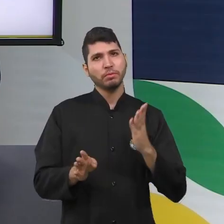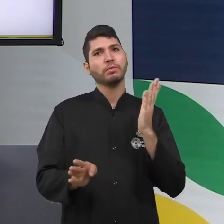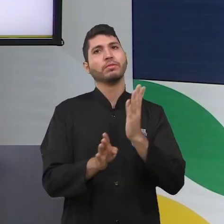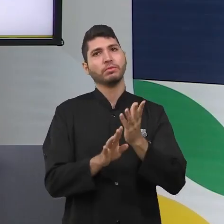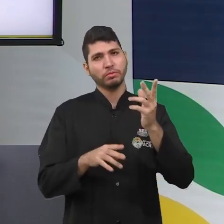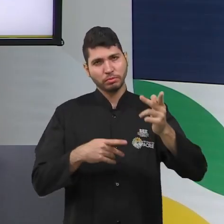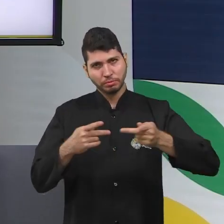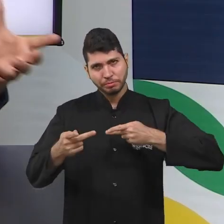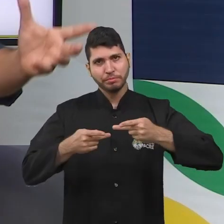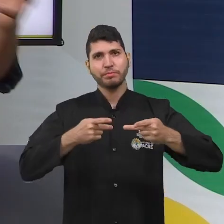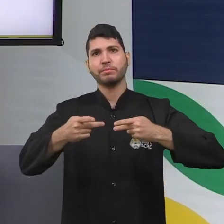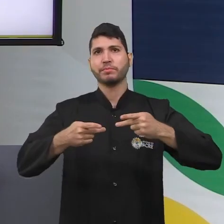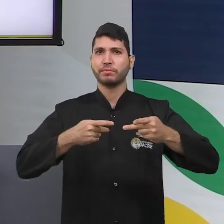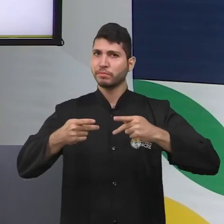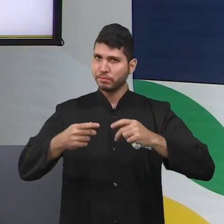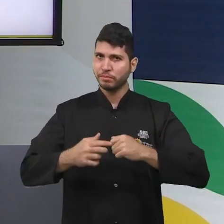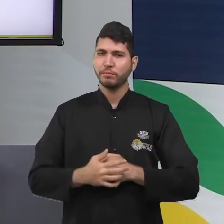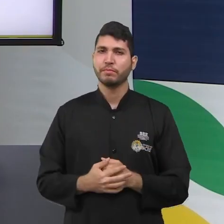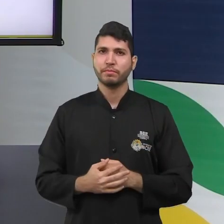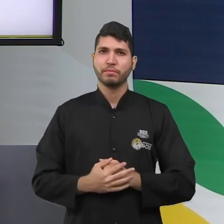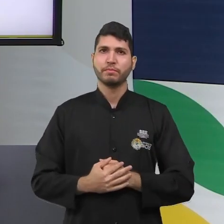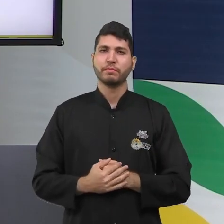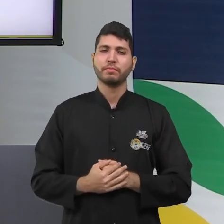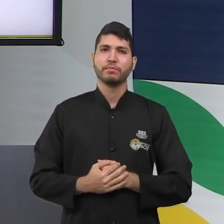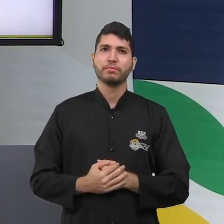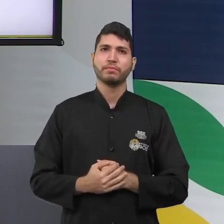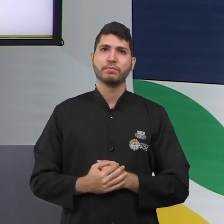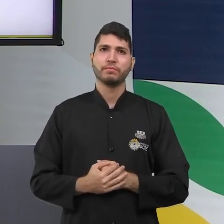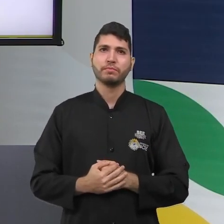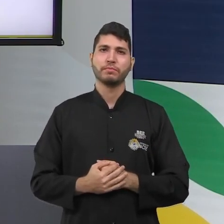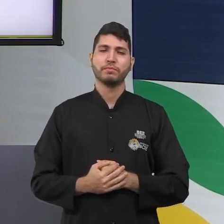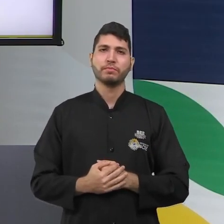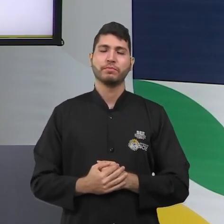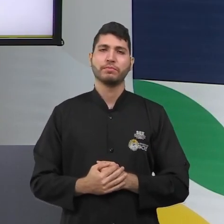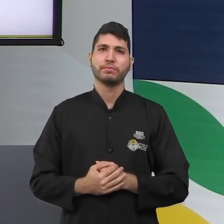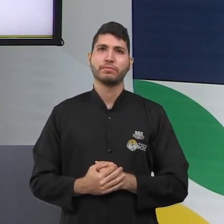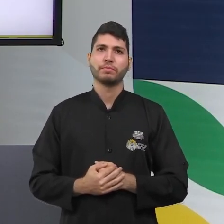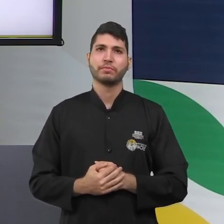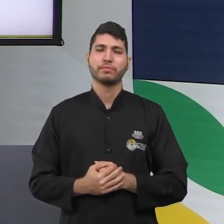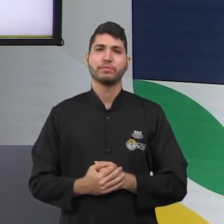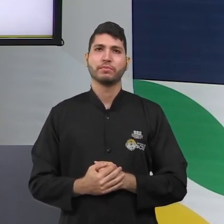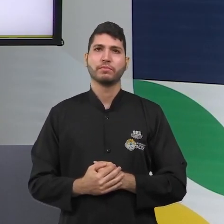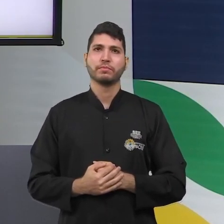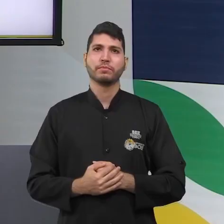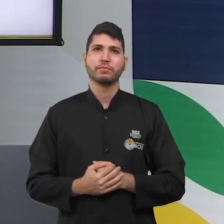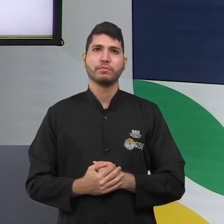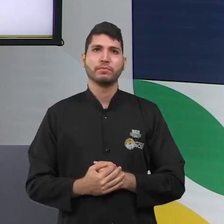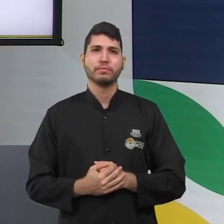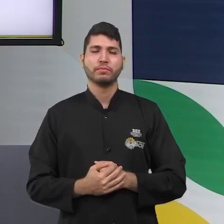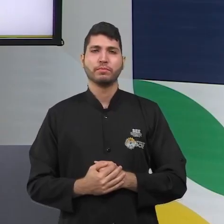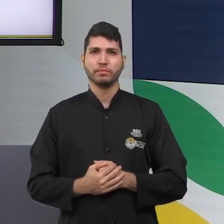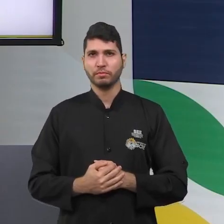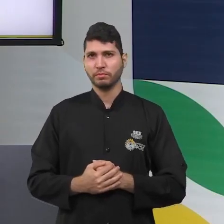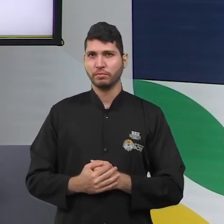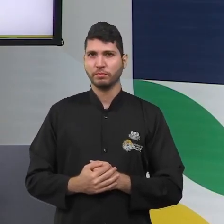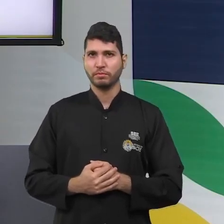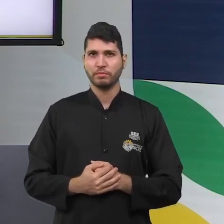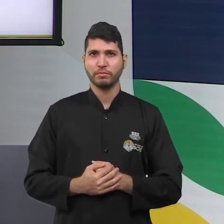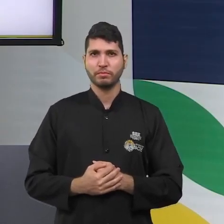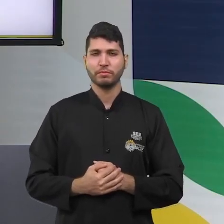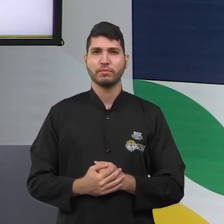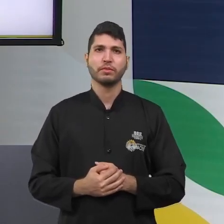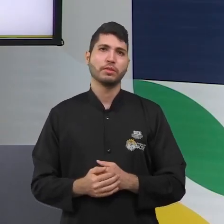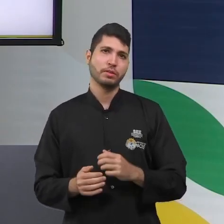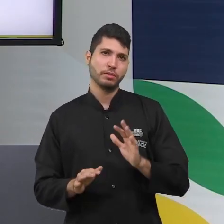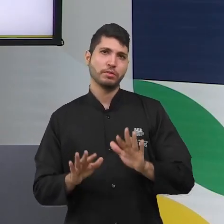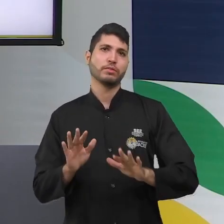consegue agariar fundos. Então, é nesse sentido que você começa a, eu posso fazer parte e isso